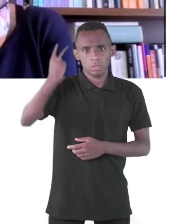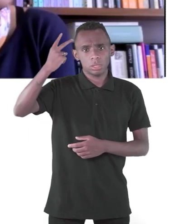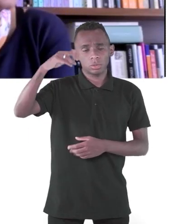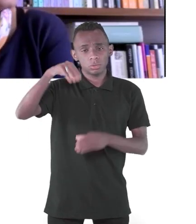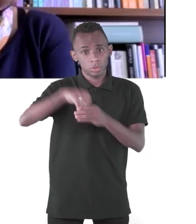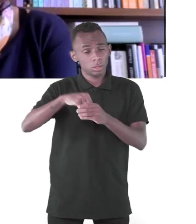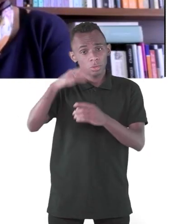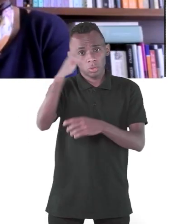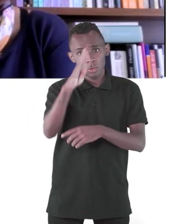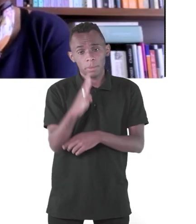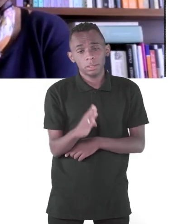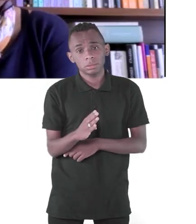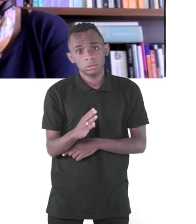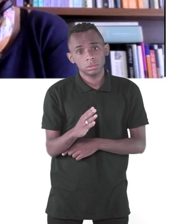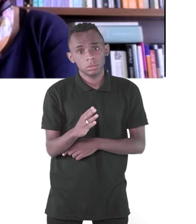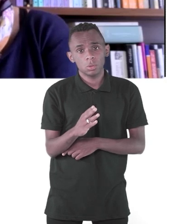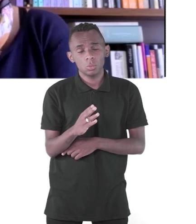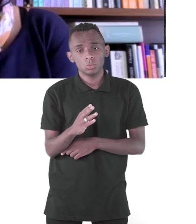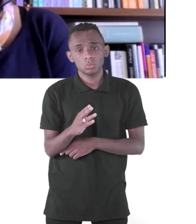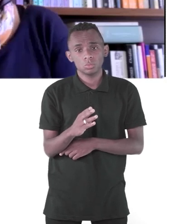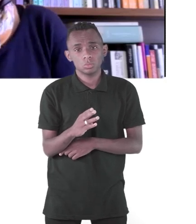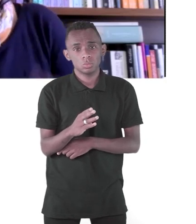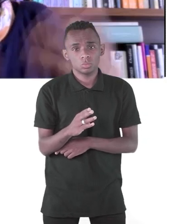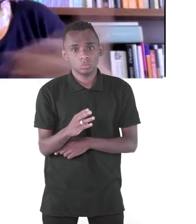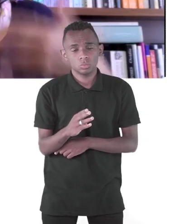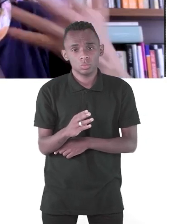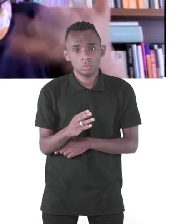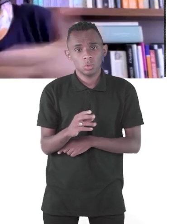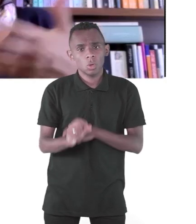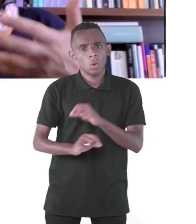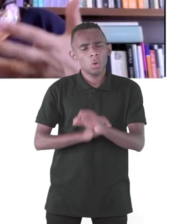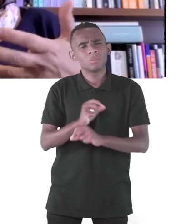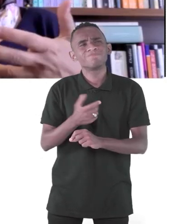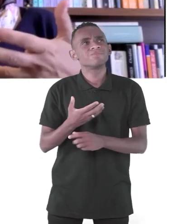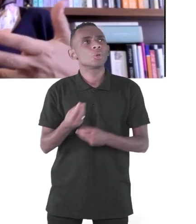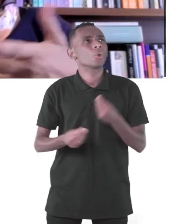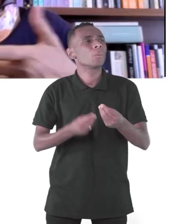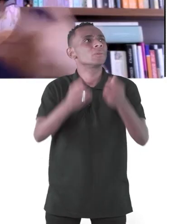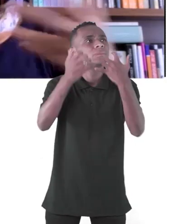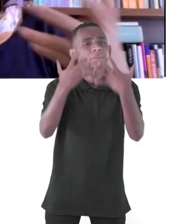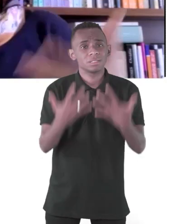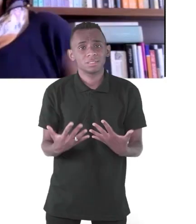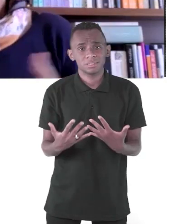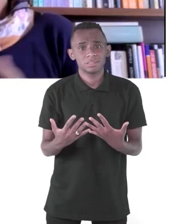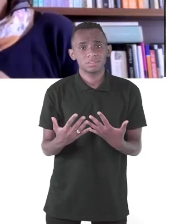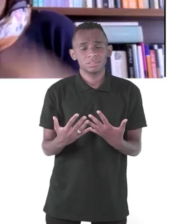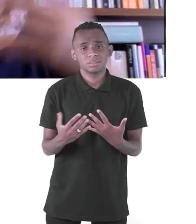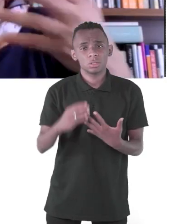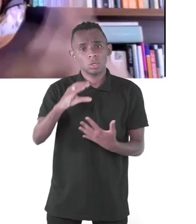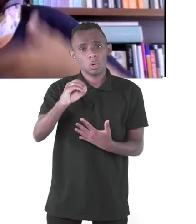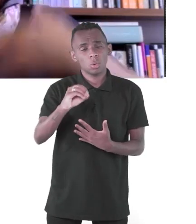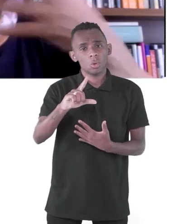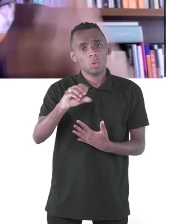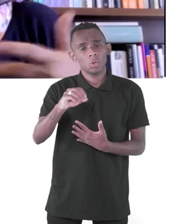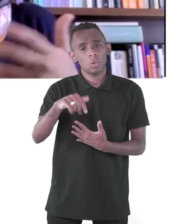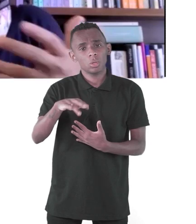Afonso, que é como é que eu posso dizer, uma